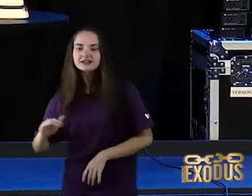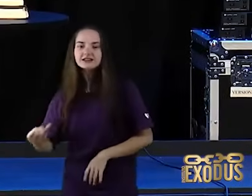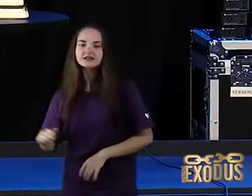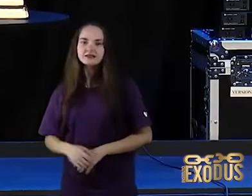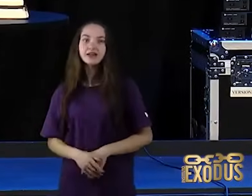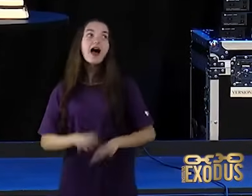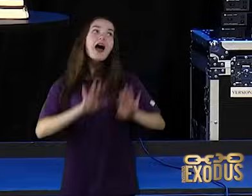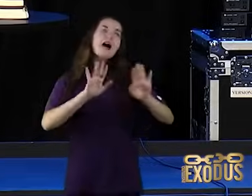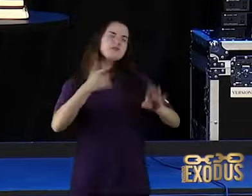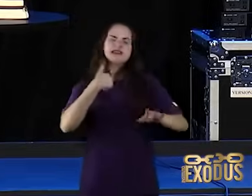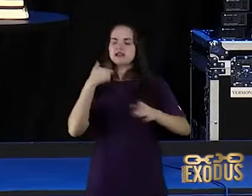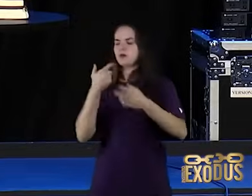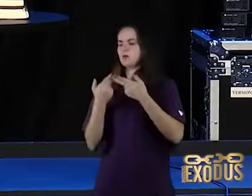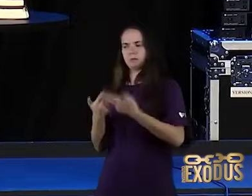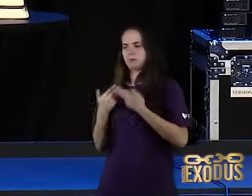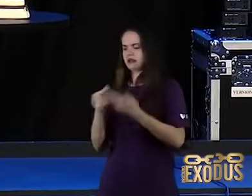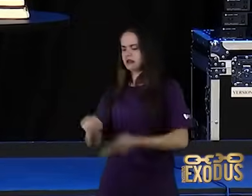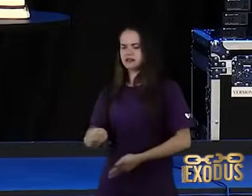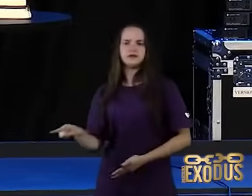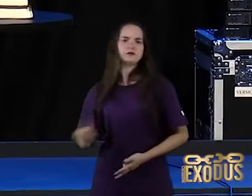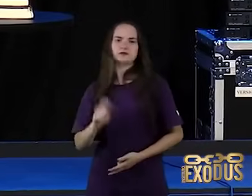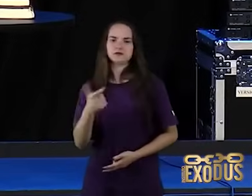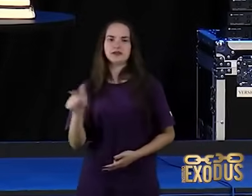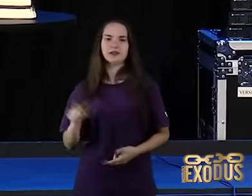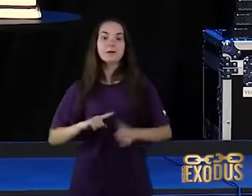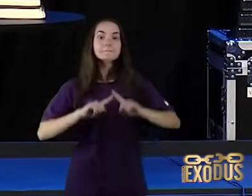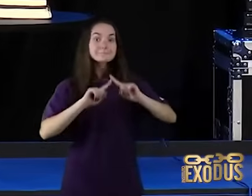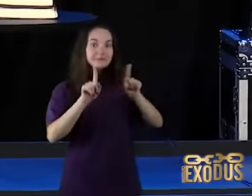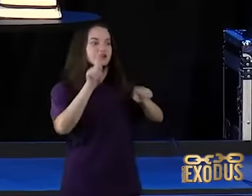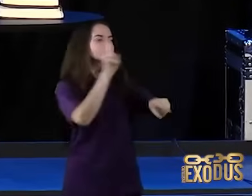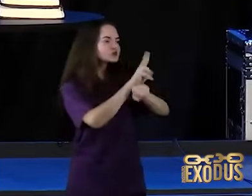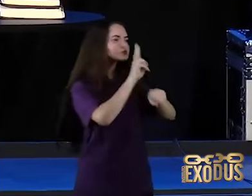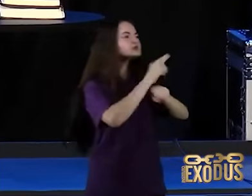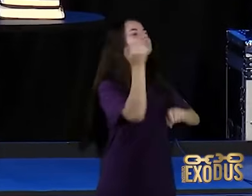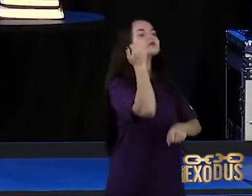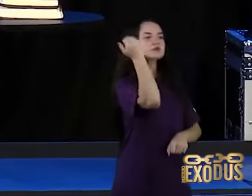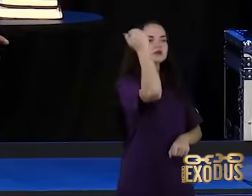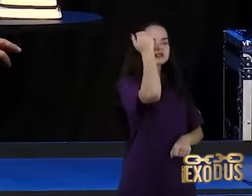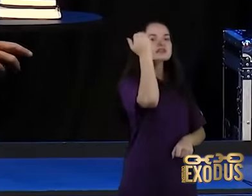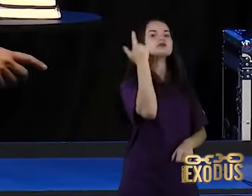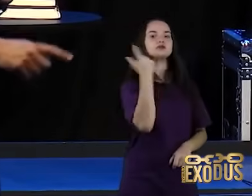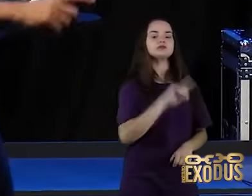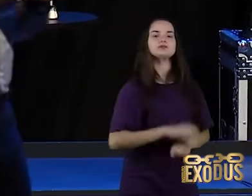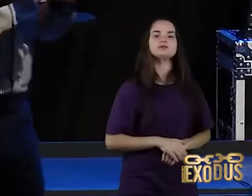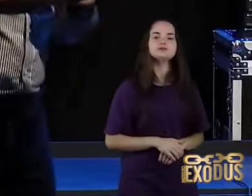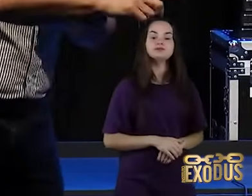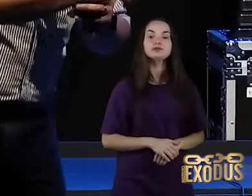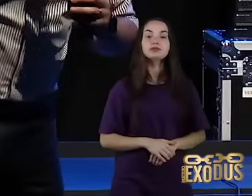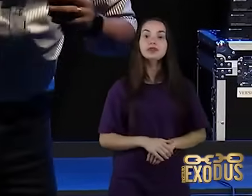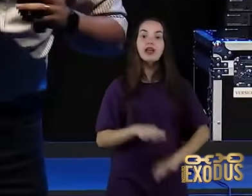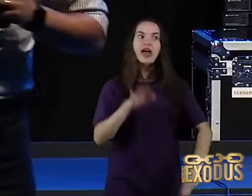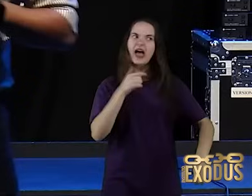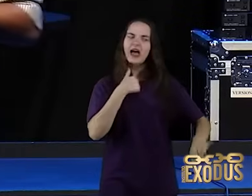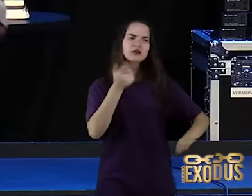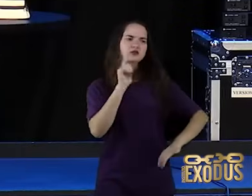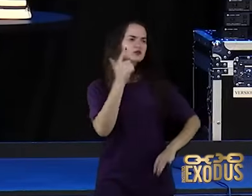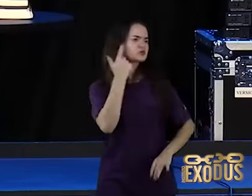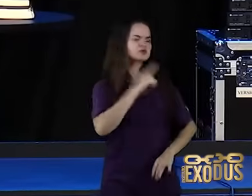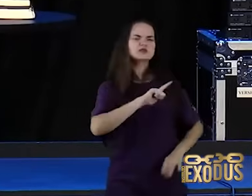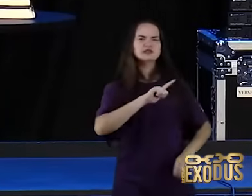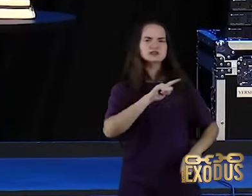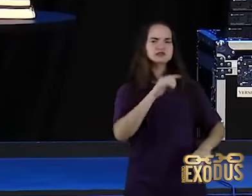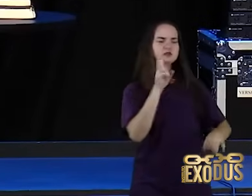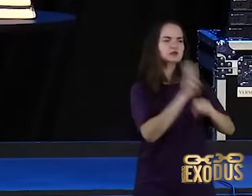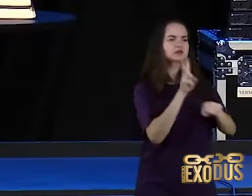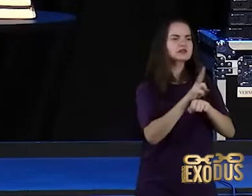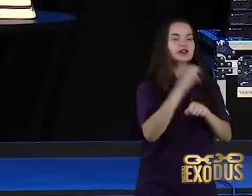paciência mas eu tenho uma vocação para cuidar de adolescente Olha eu não sei cuidar de adolescente mas eu administro obras